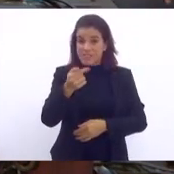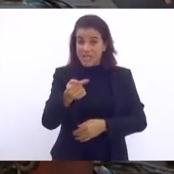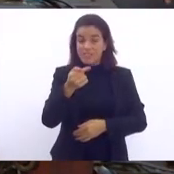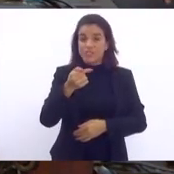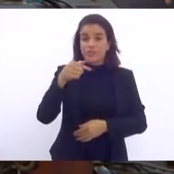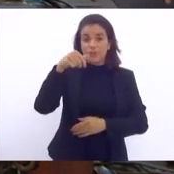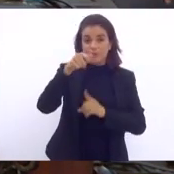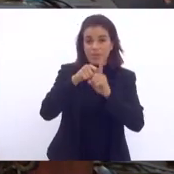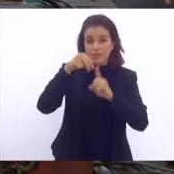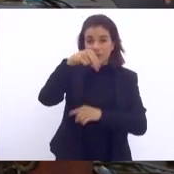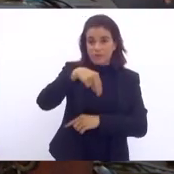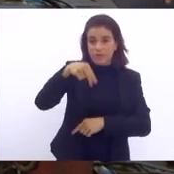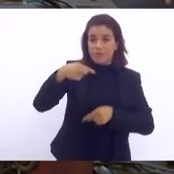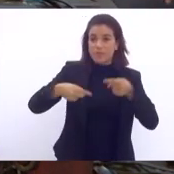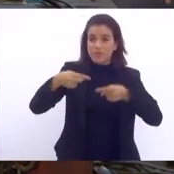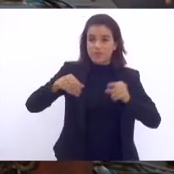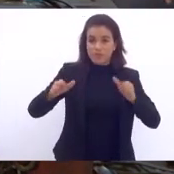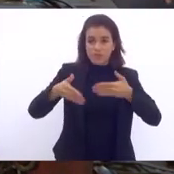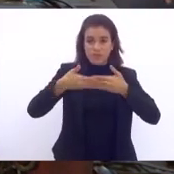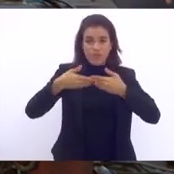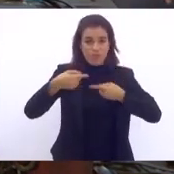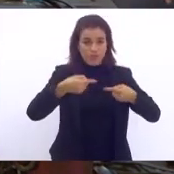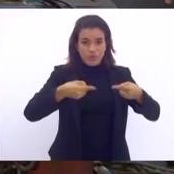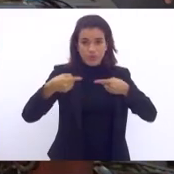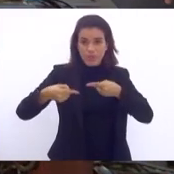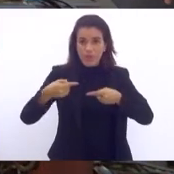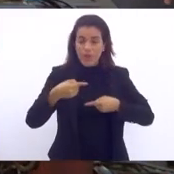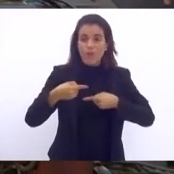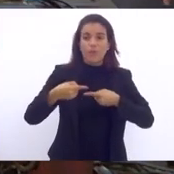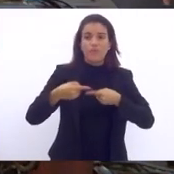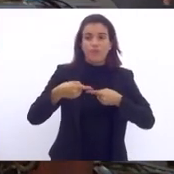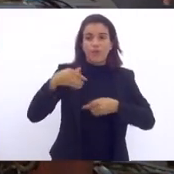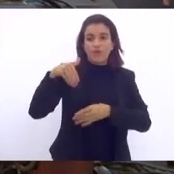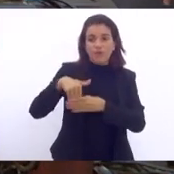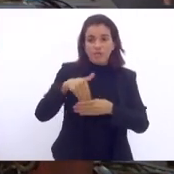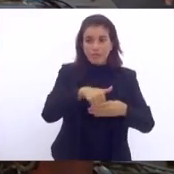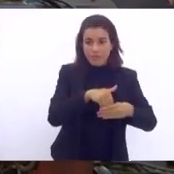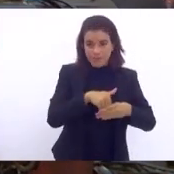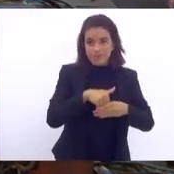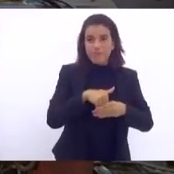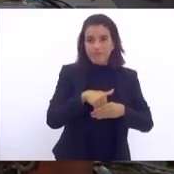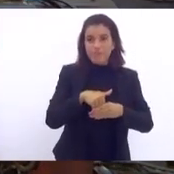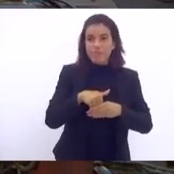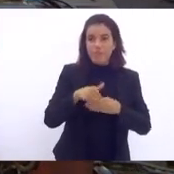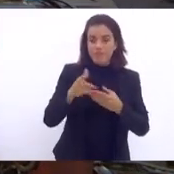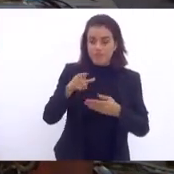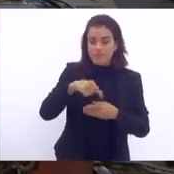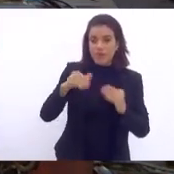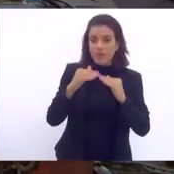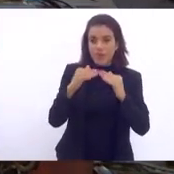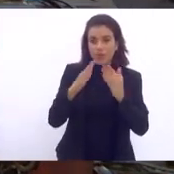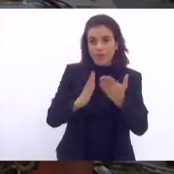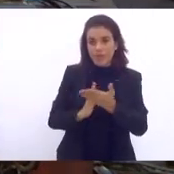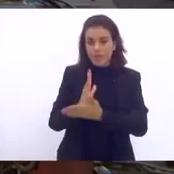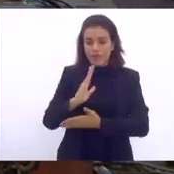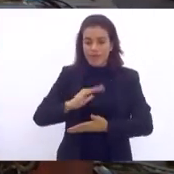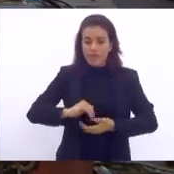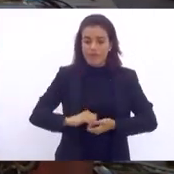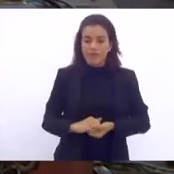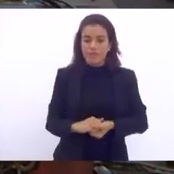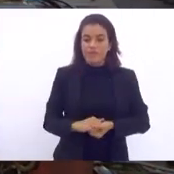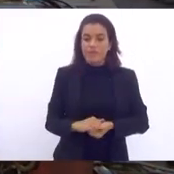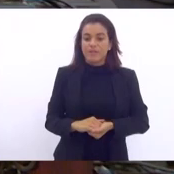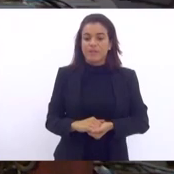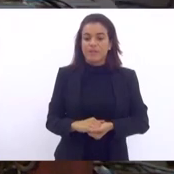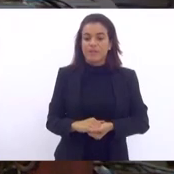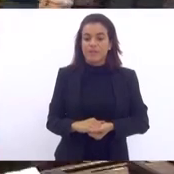não havendo quem queira discutir, encerrada a discussão. Em votação, os senhores que aprovam, permaneçam como estão. Aprovado, vai abstenção, autógrafo. Abstenção, senhor presidente.